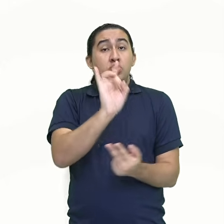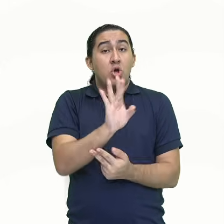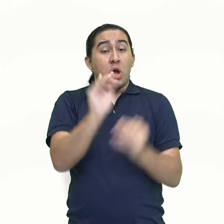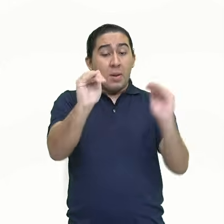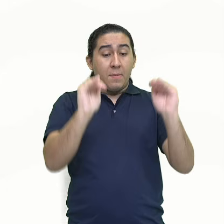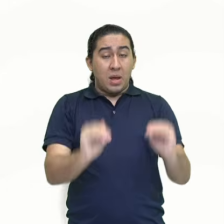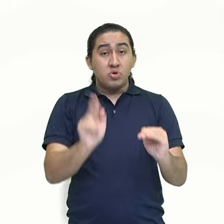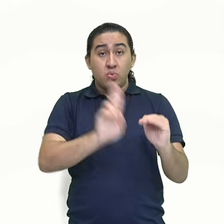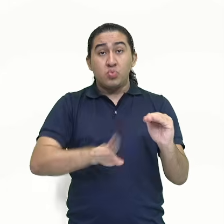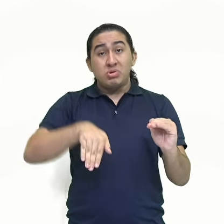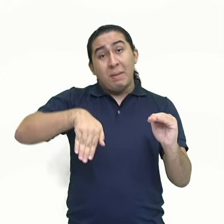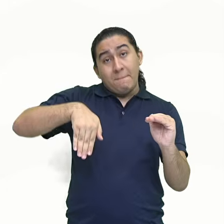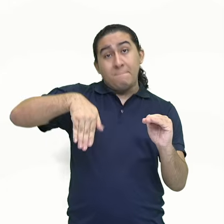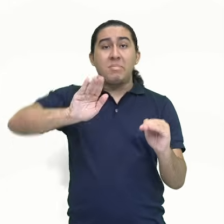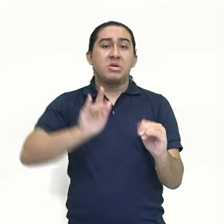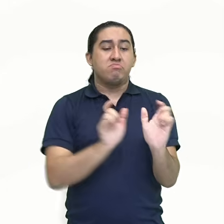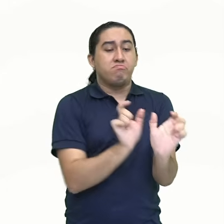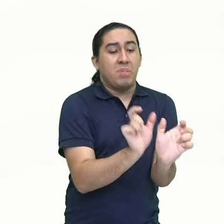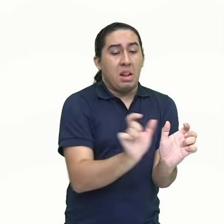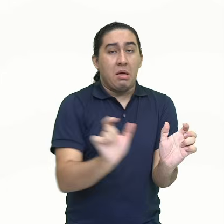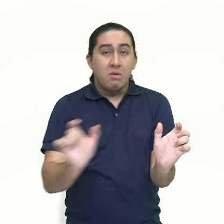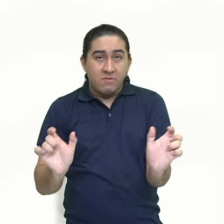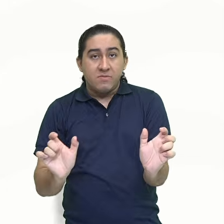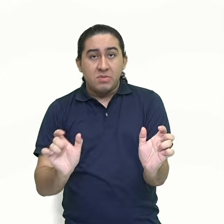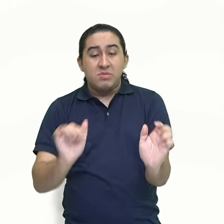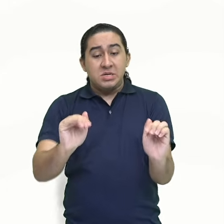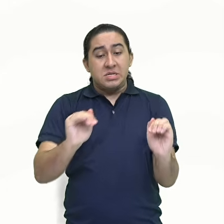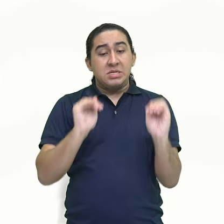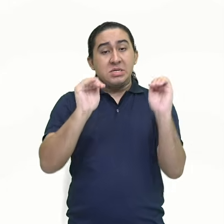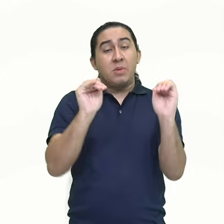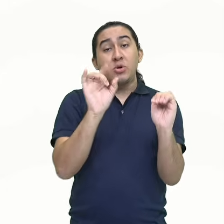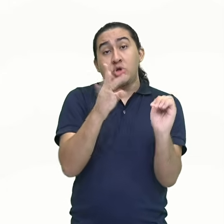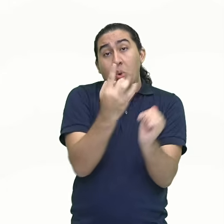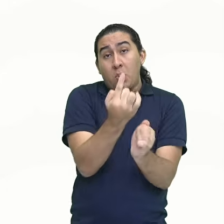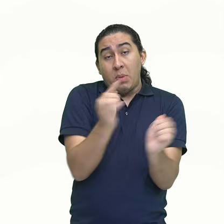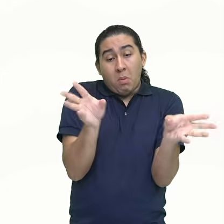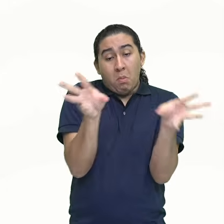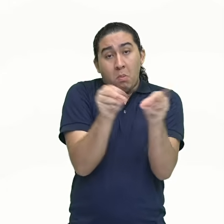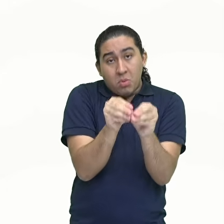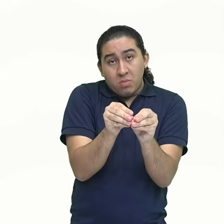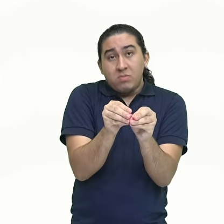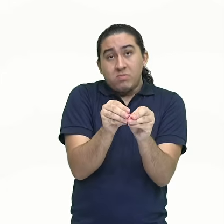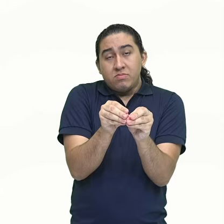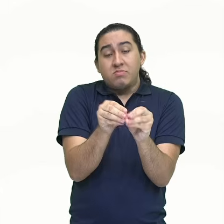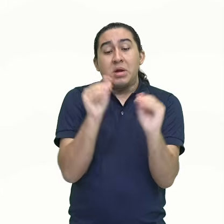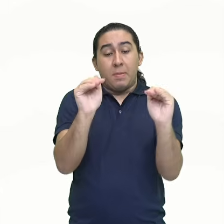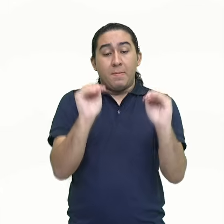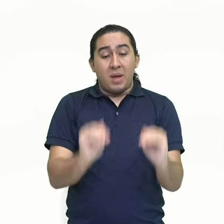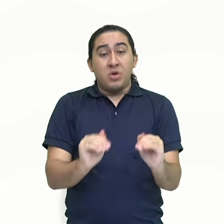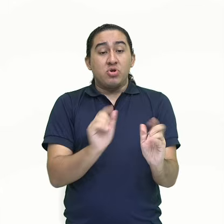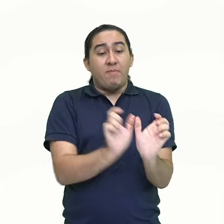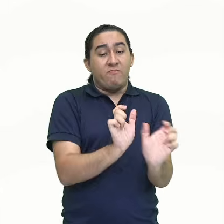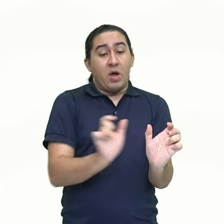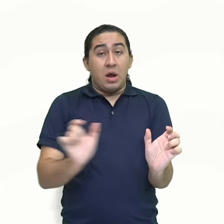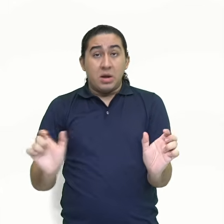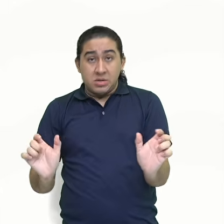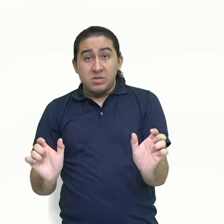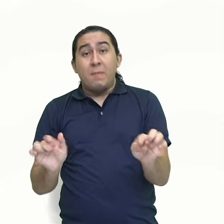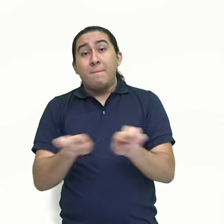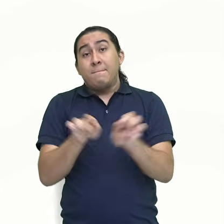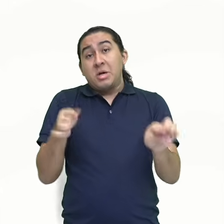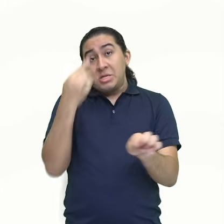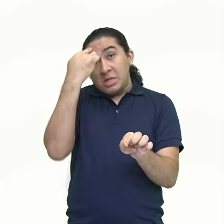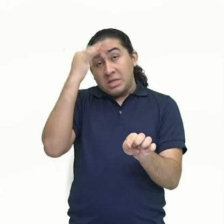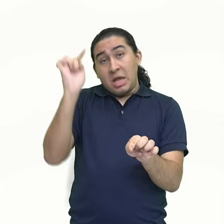ela necessita, né, de outras orações para dar-lhe sentido. Então, que não é honesta é